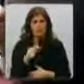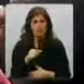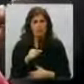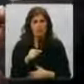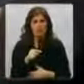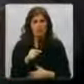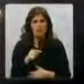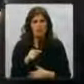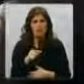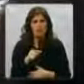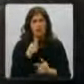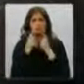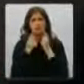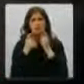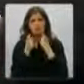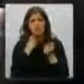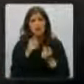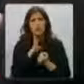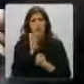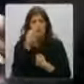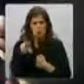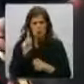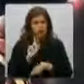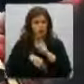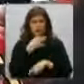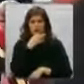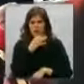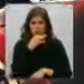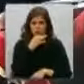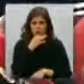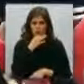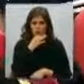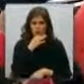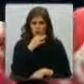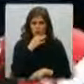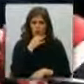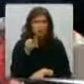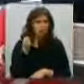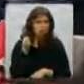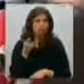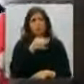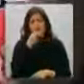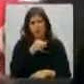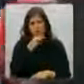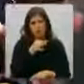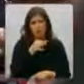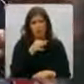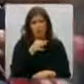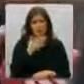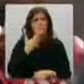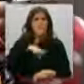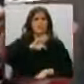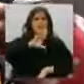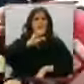durante o inquérito o João Miguel sempre falou falou vários sessões todas elas de mais de 10